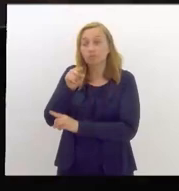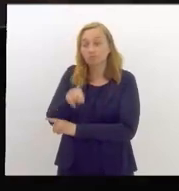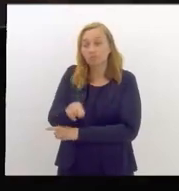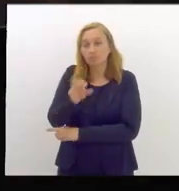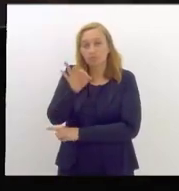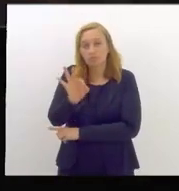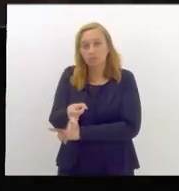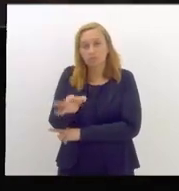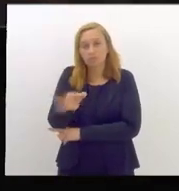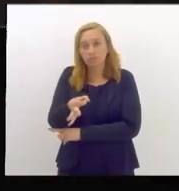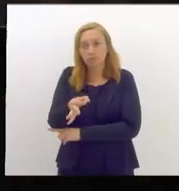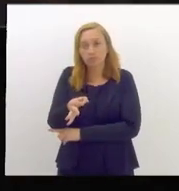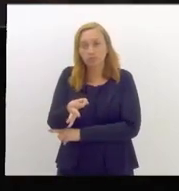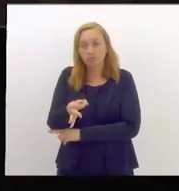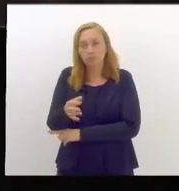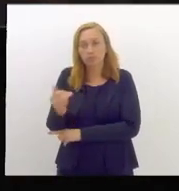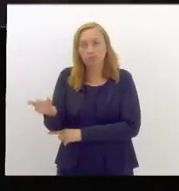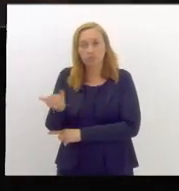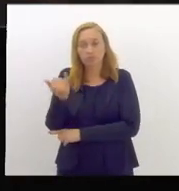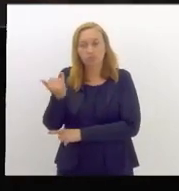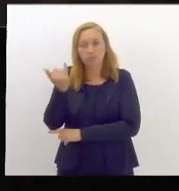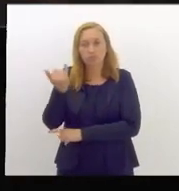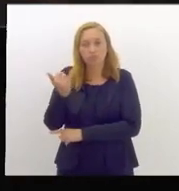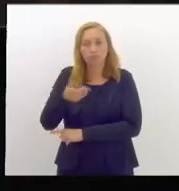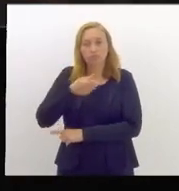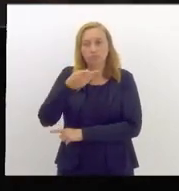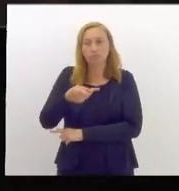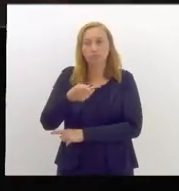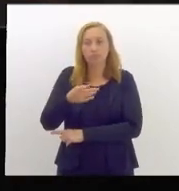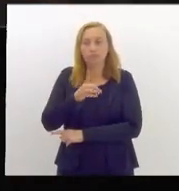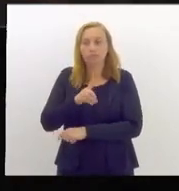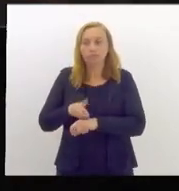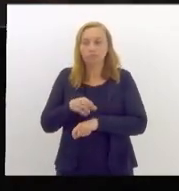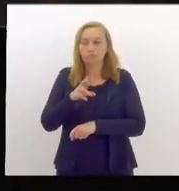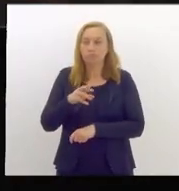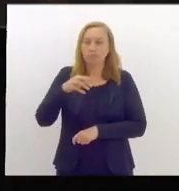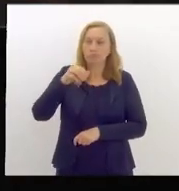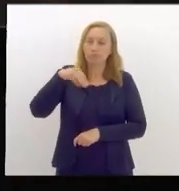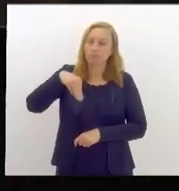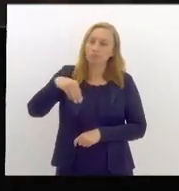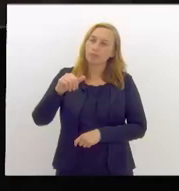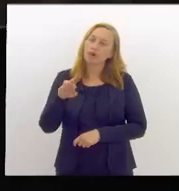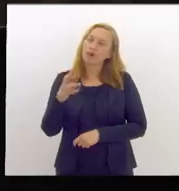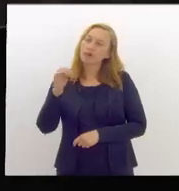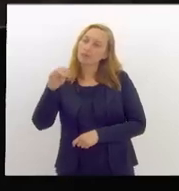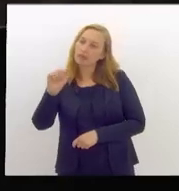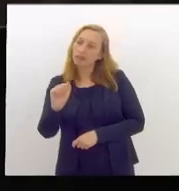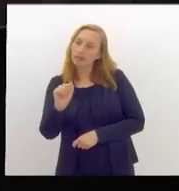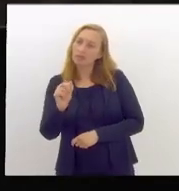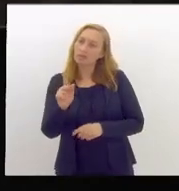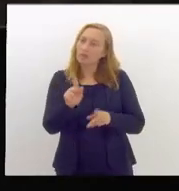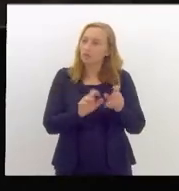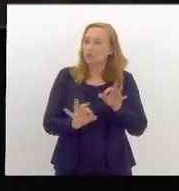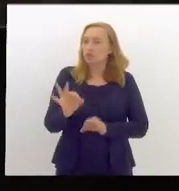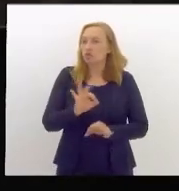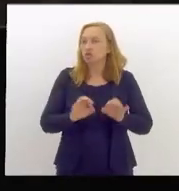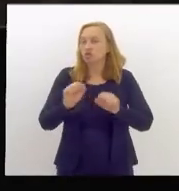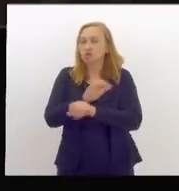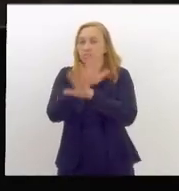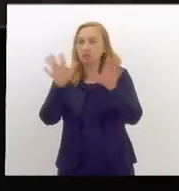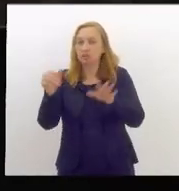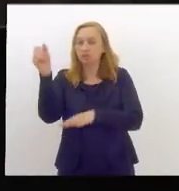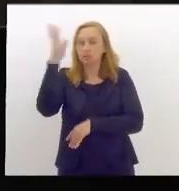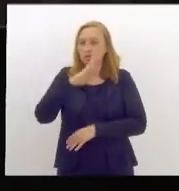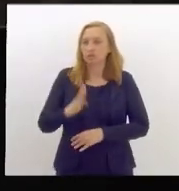exatamente uma fala muito importante da doutora Marina tige que é do projeto transparência